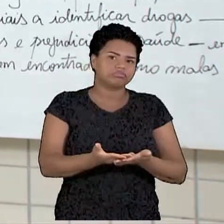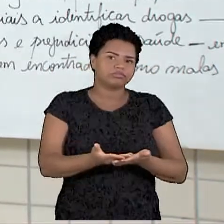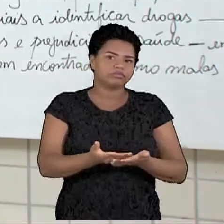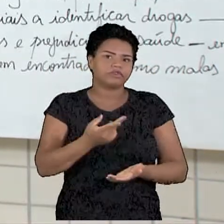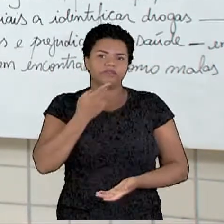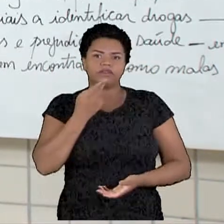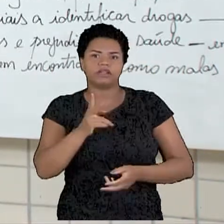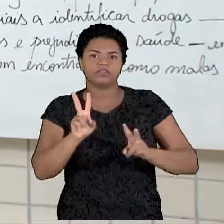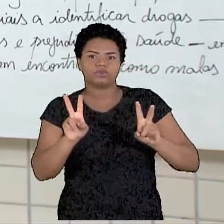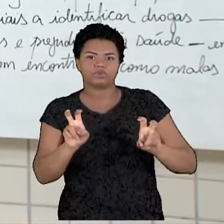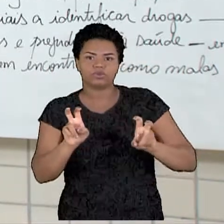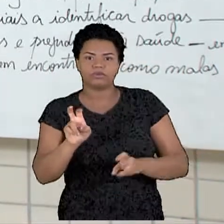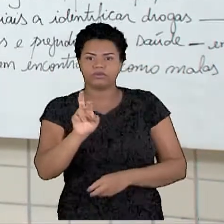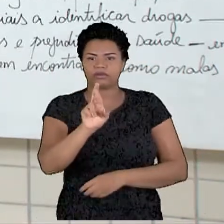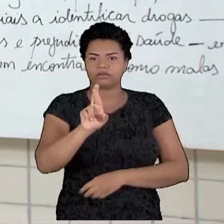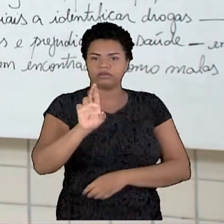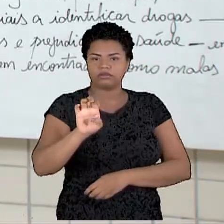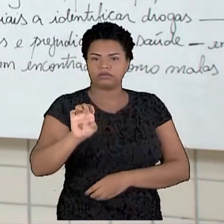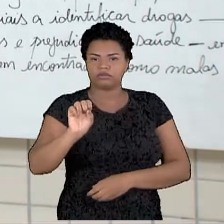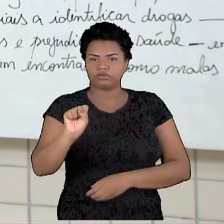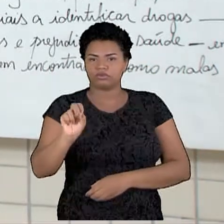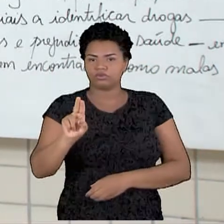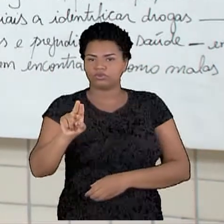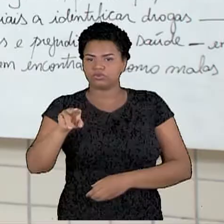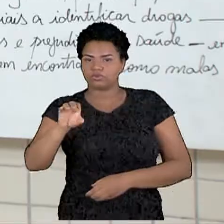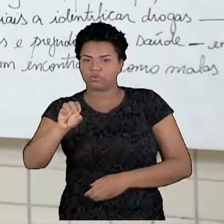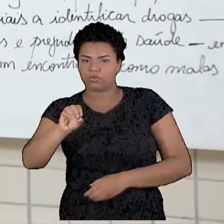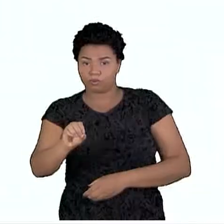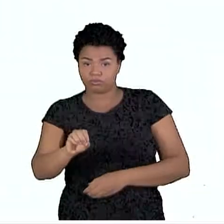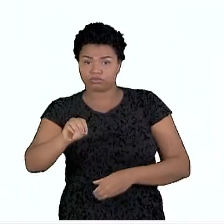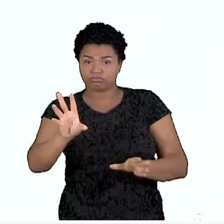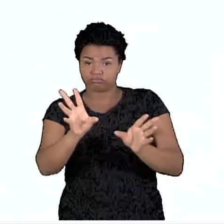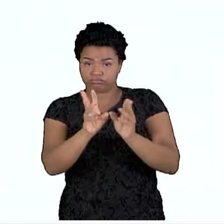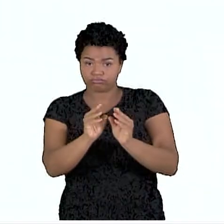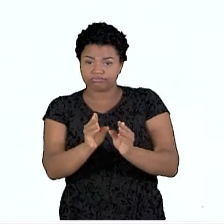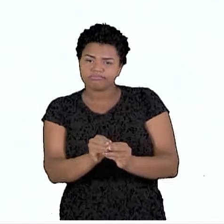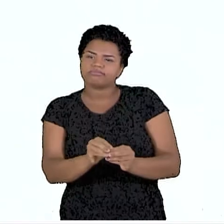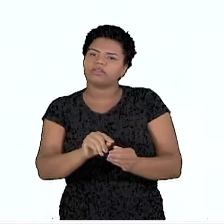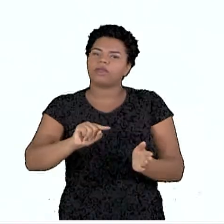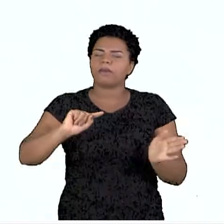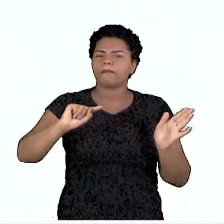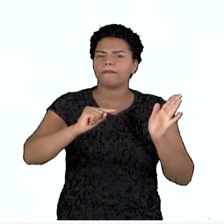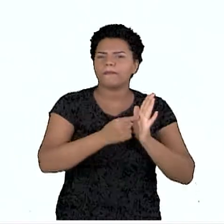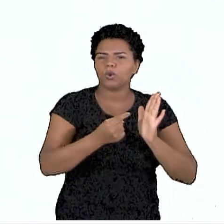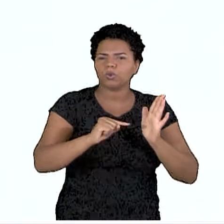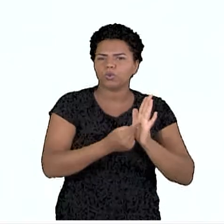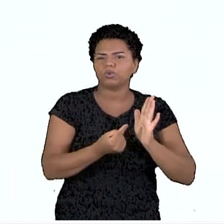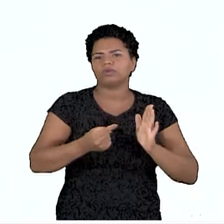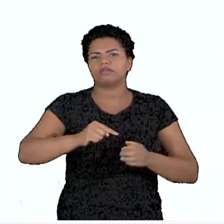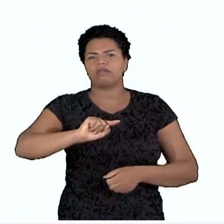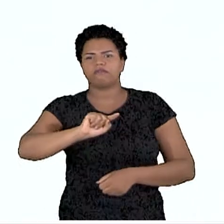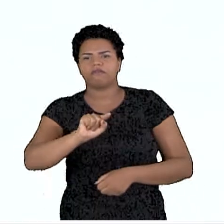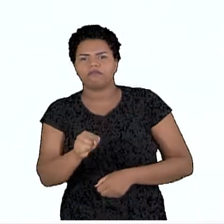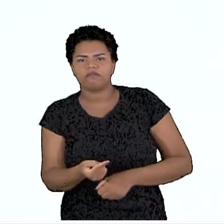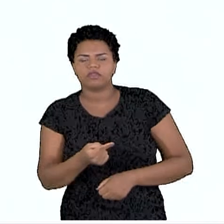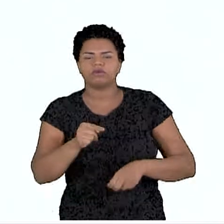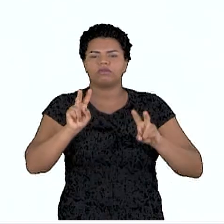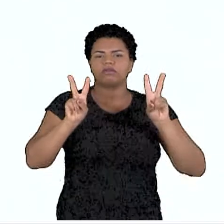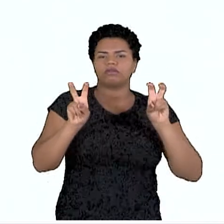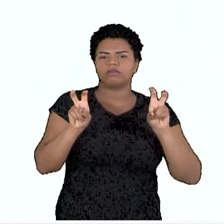vamos trabalhar resumo e pontuação, vírgulas, aspas e